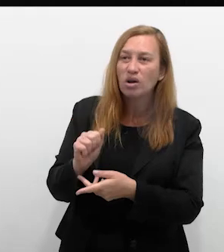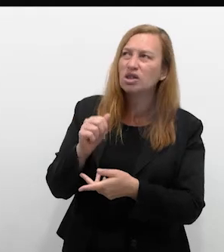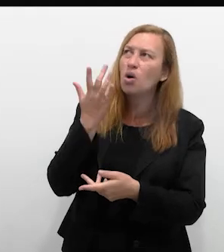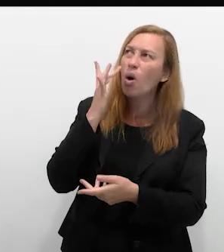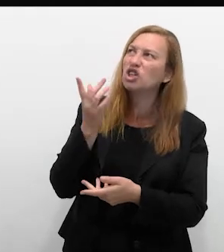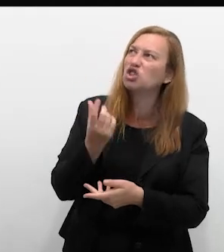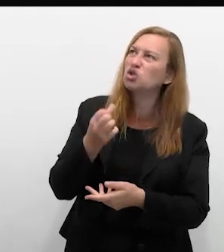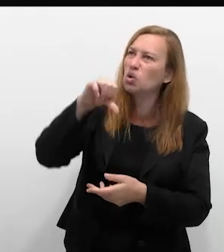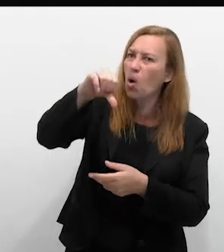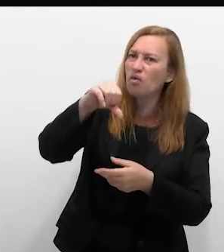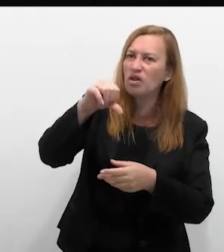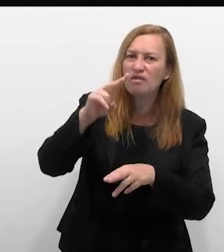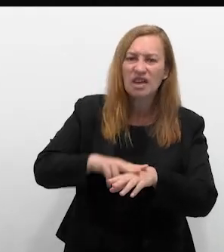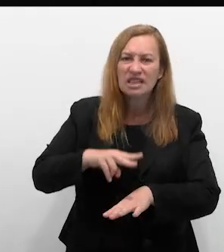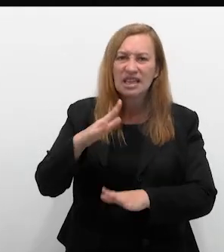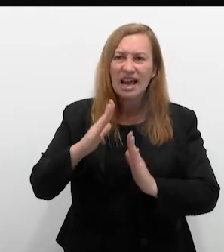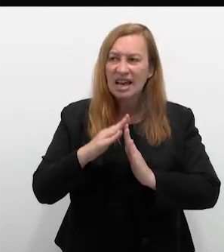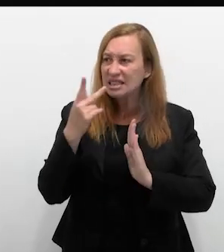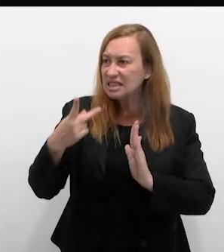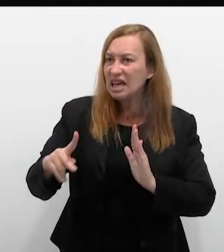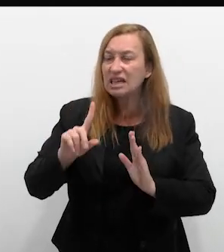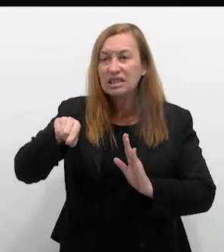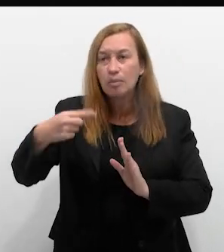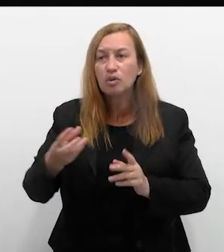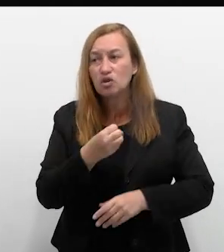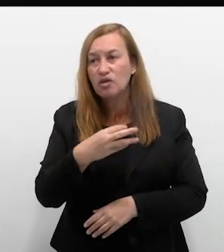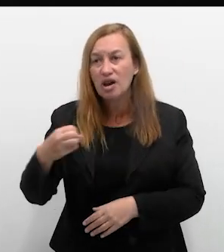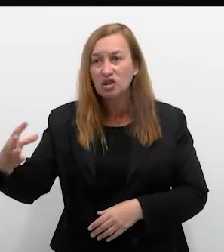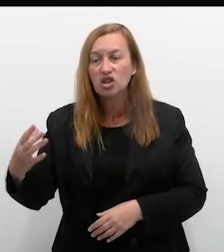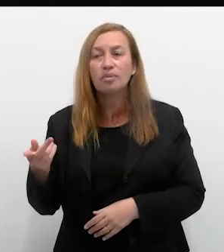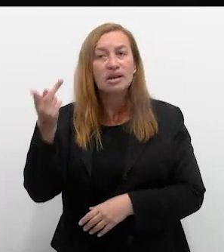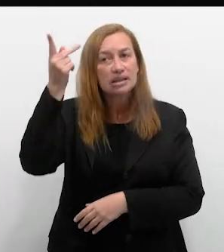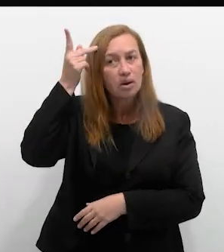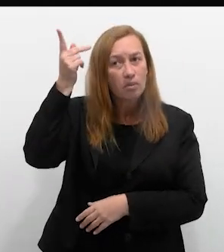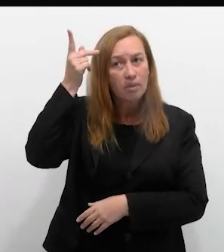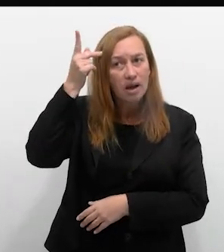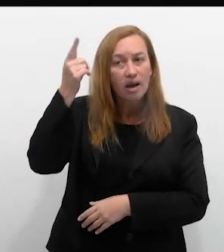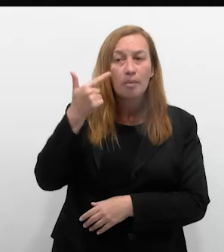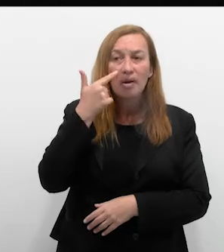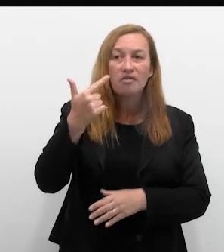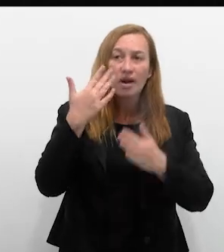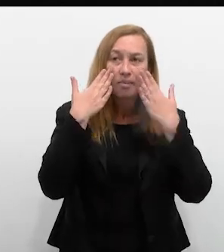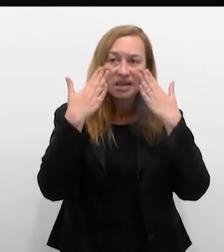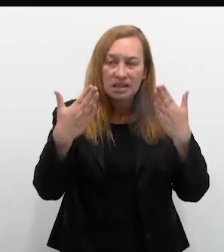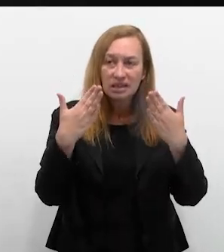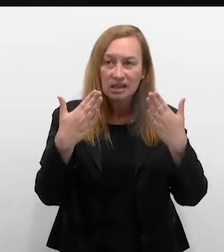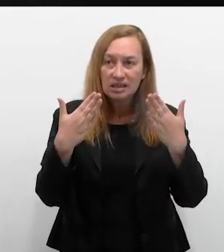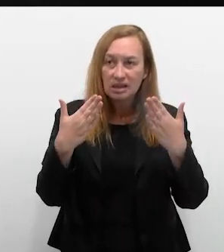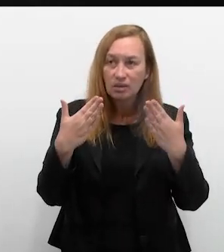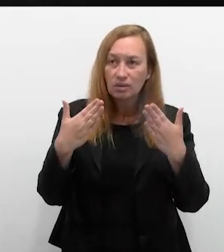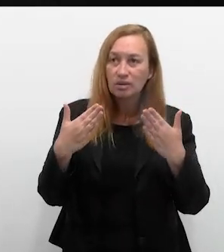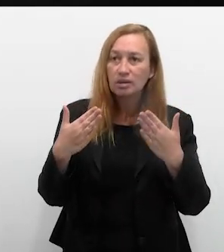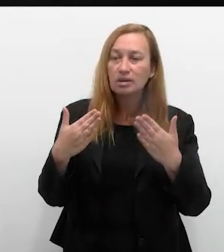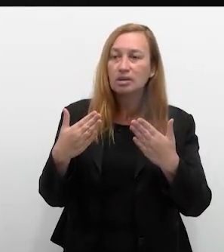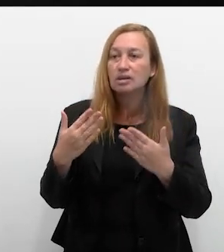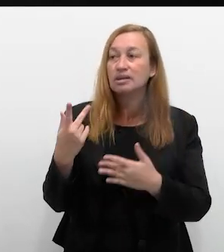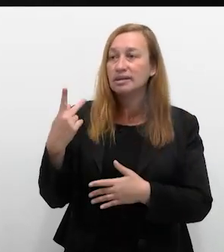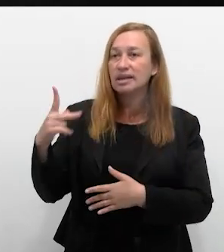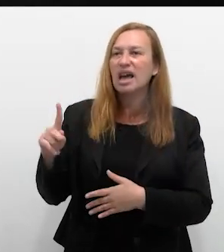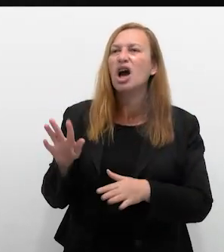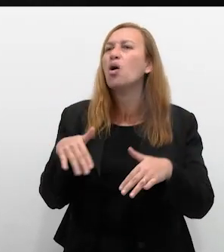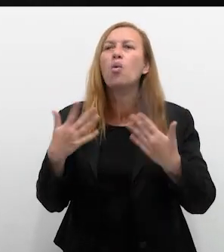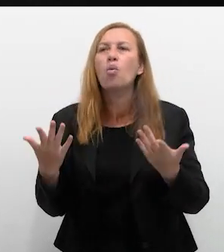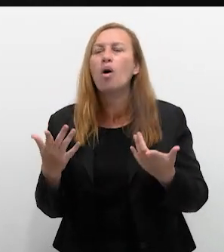visitar a Rosa. Eu fui, acho que umas 9 vezes na casa dela, e depois eu viajei com ela para São Paulo para assistir a apresentação dos protótipos